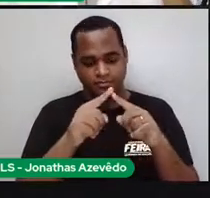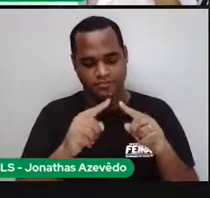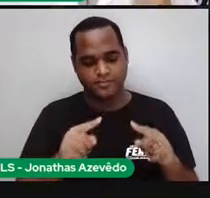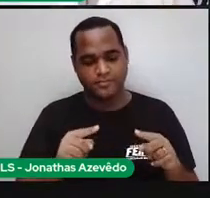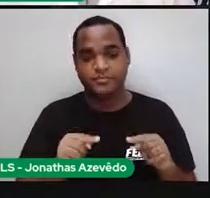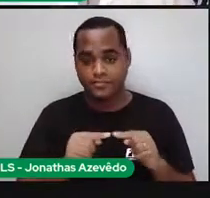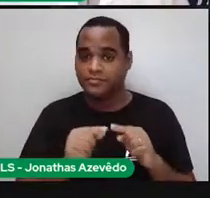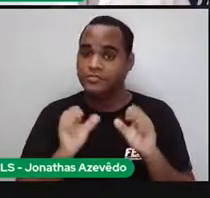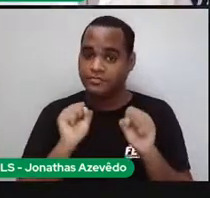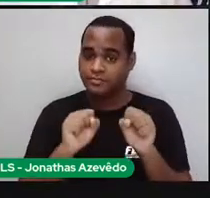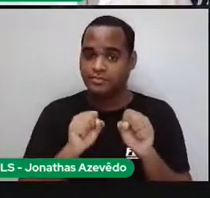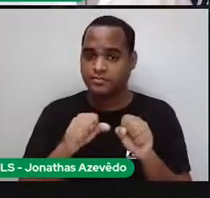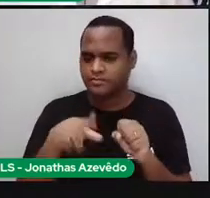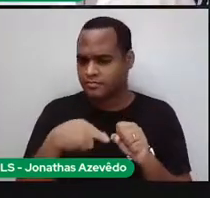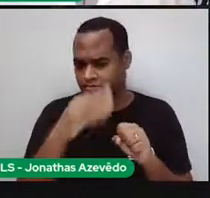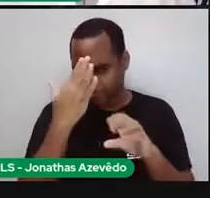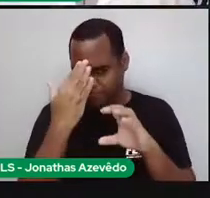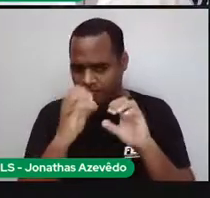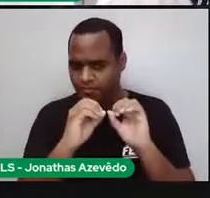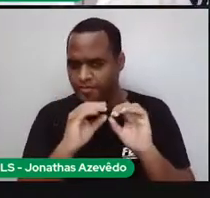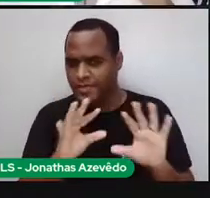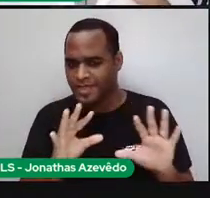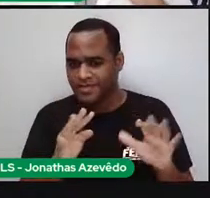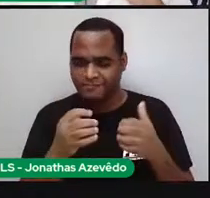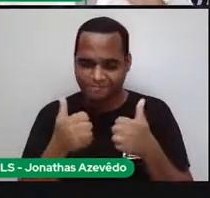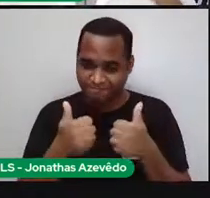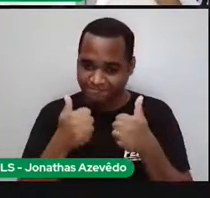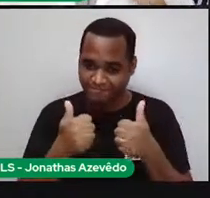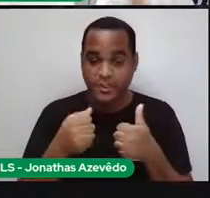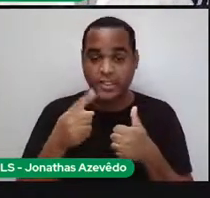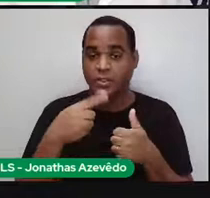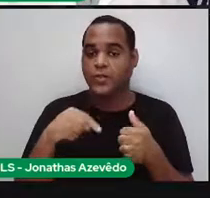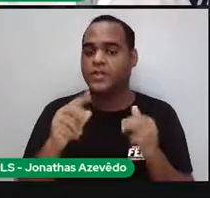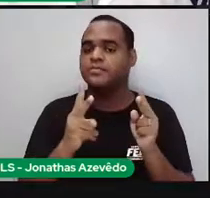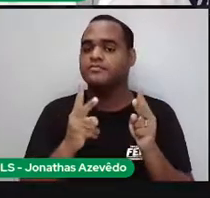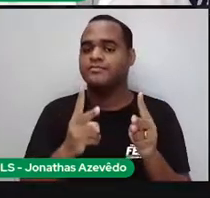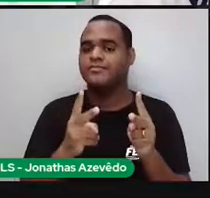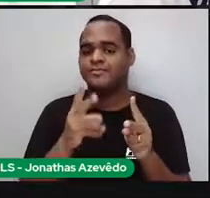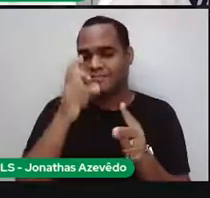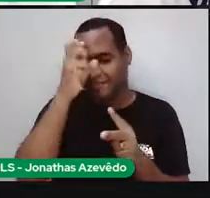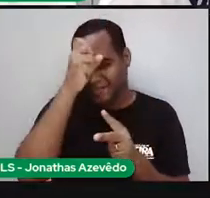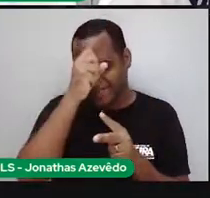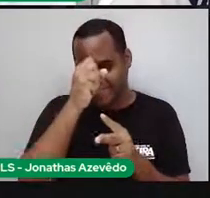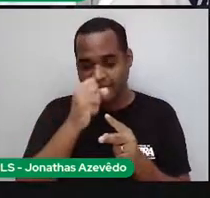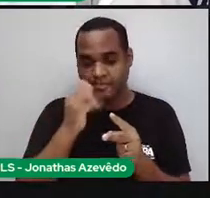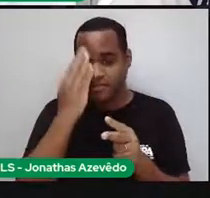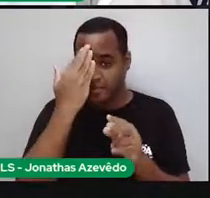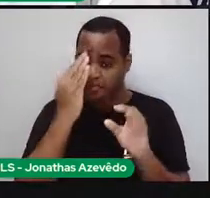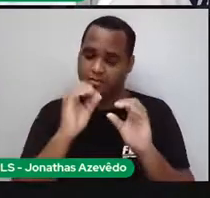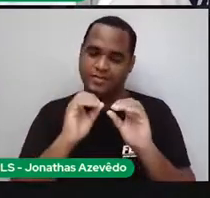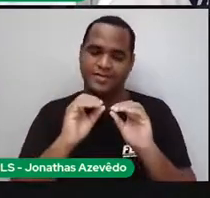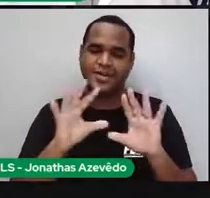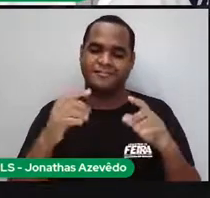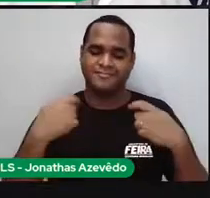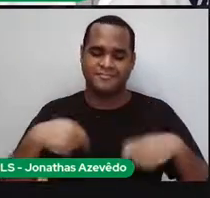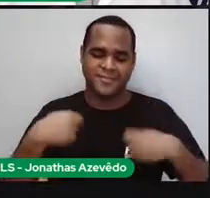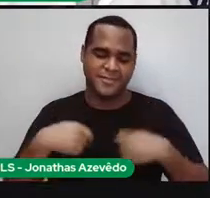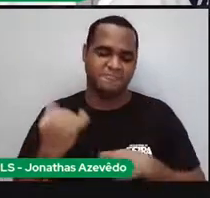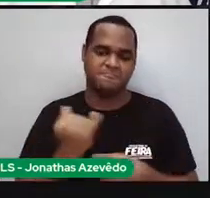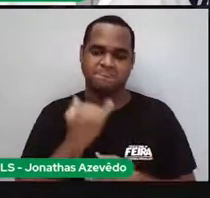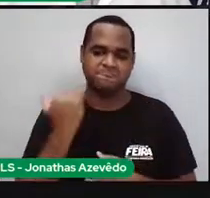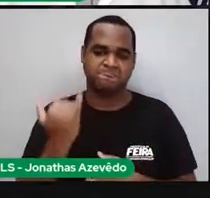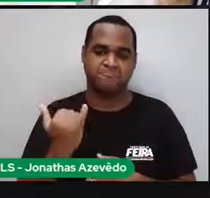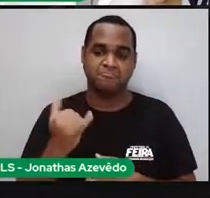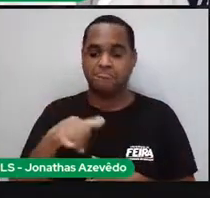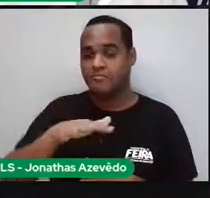aqui esclarecido vamos continuar entendendo as coisas é a área